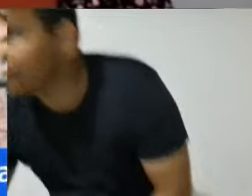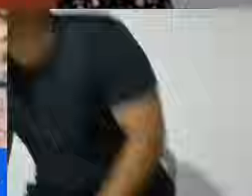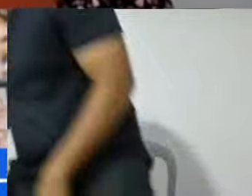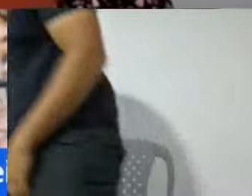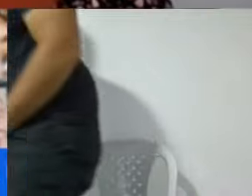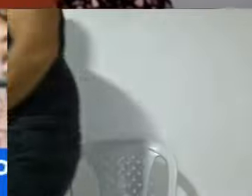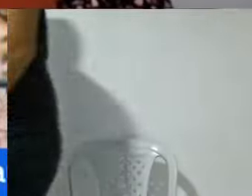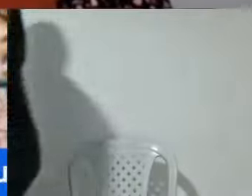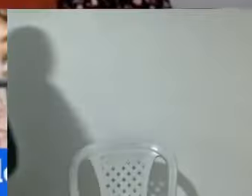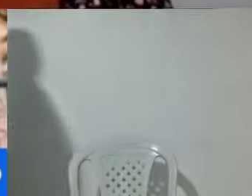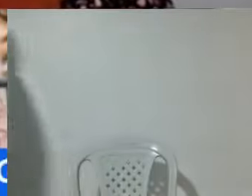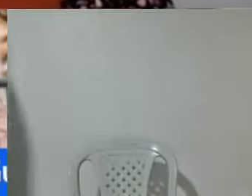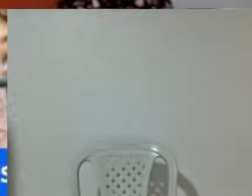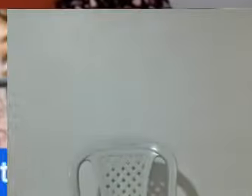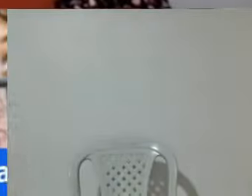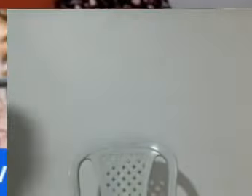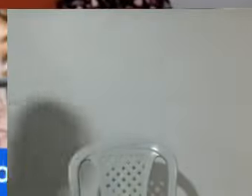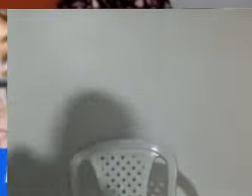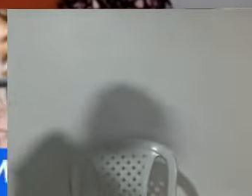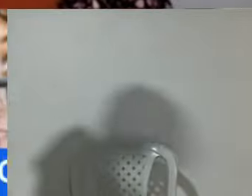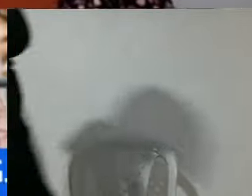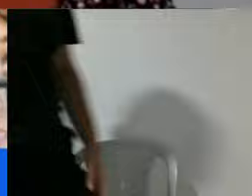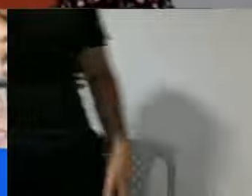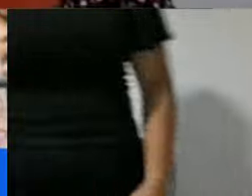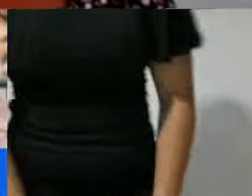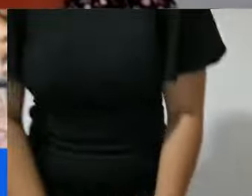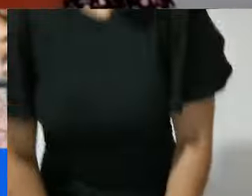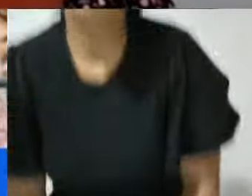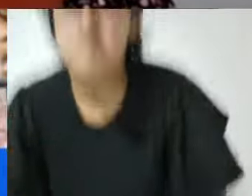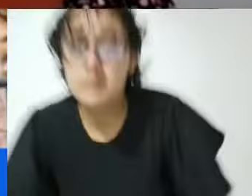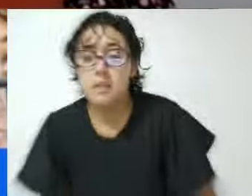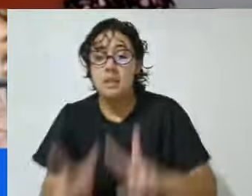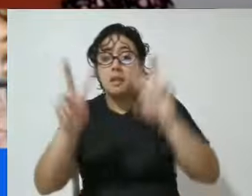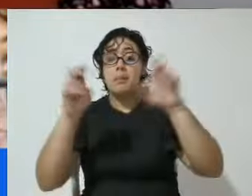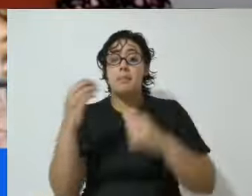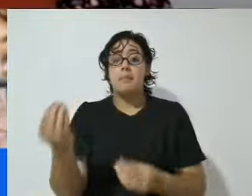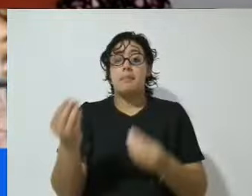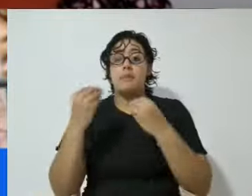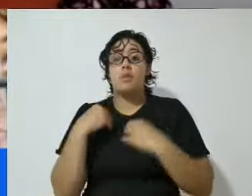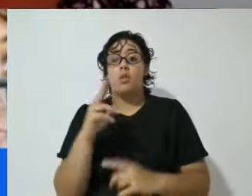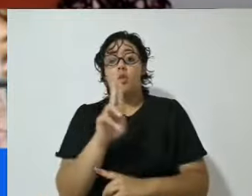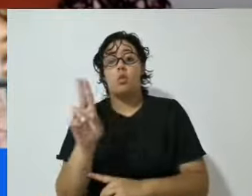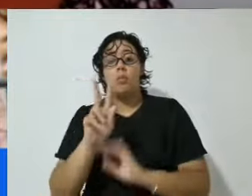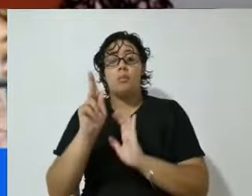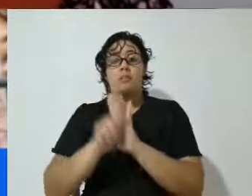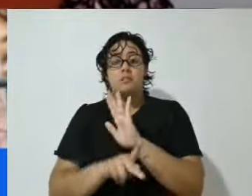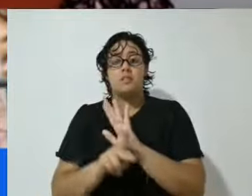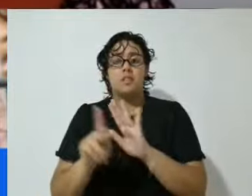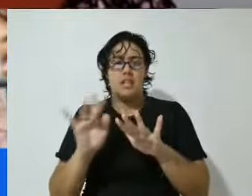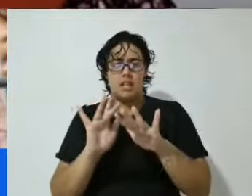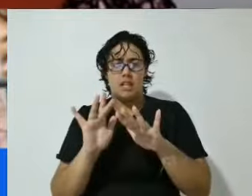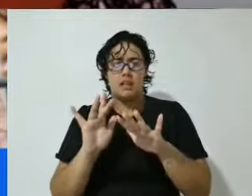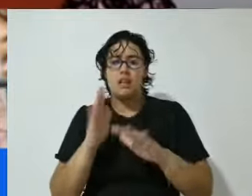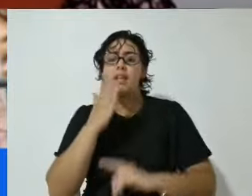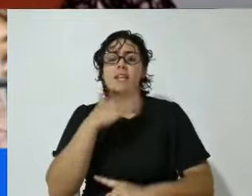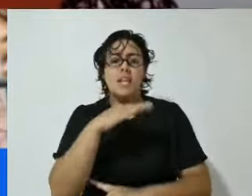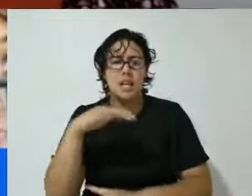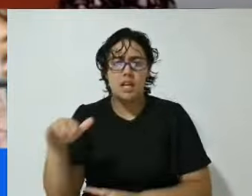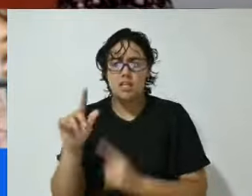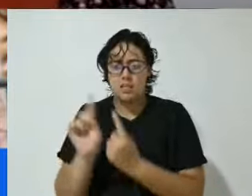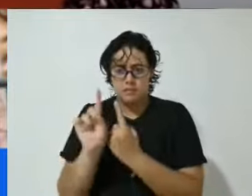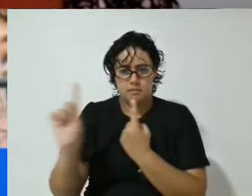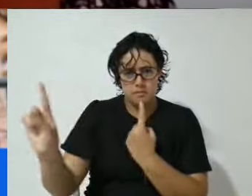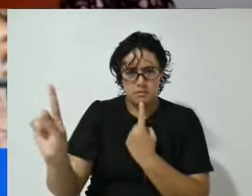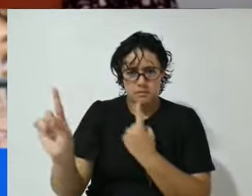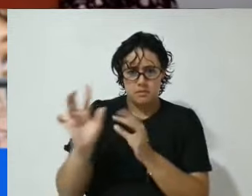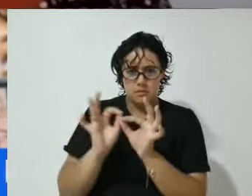usou um termo aí que dá o nome de um projeto bacana. Periféricas, crianças periféricas, é isso que você falou? Foi, né? Sim,